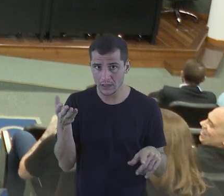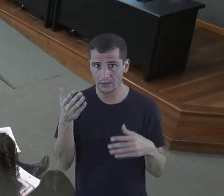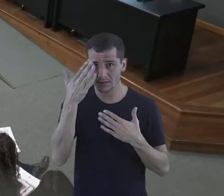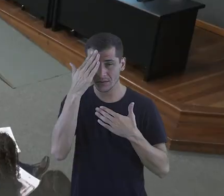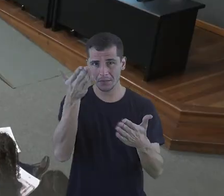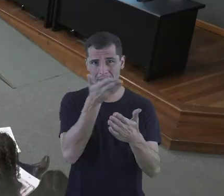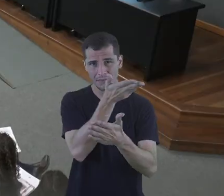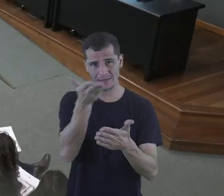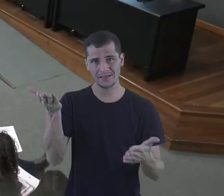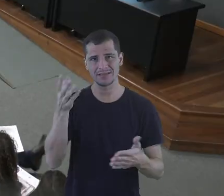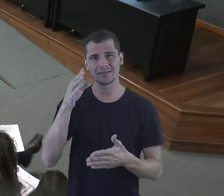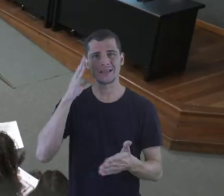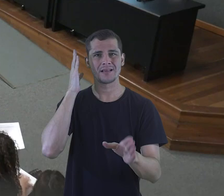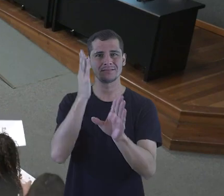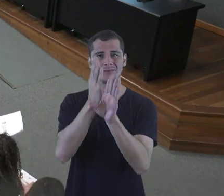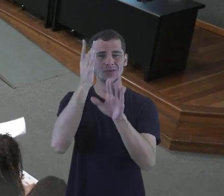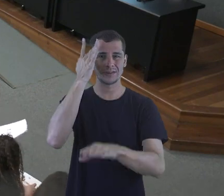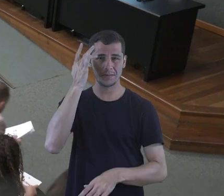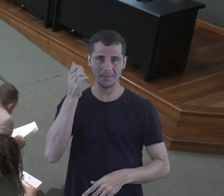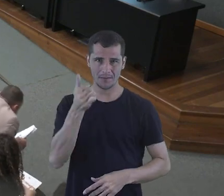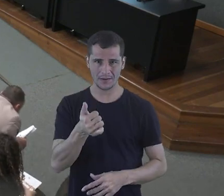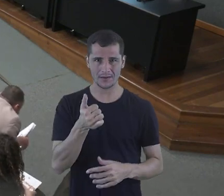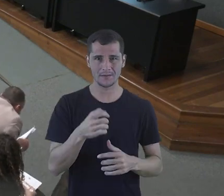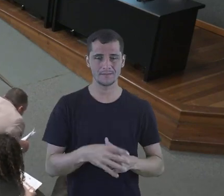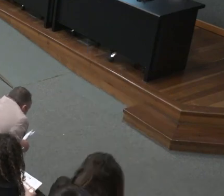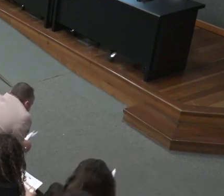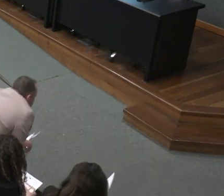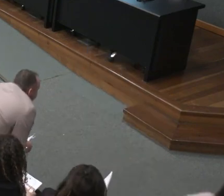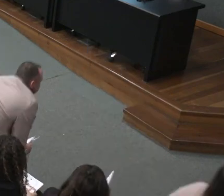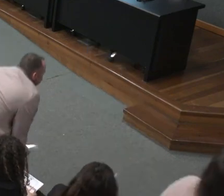não? gente obrigado até amanhã amanhã Obrigado.